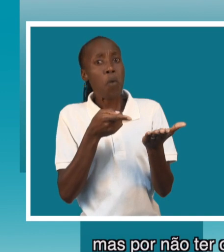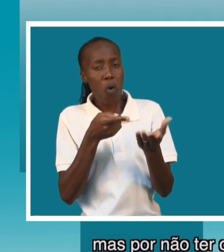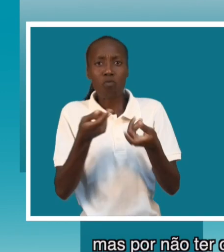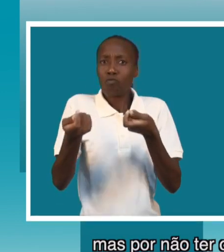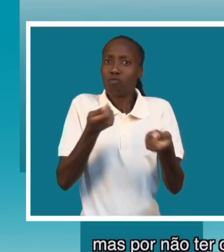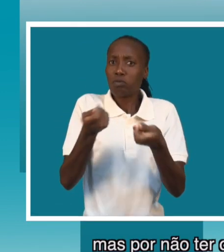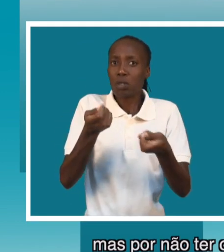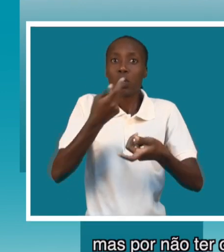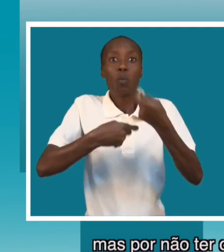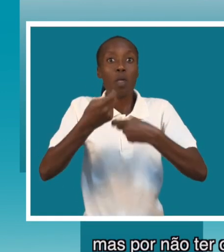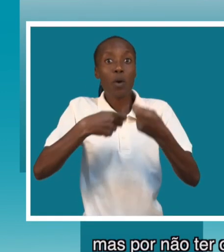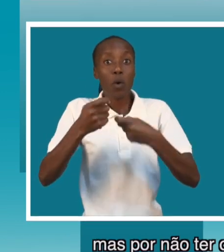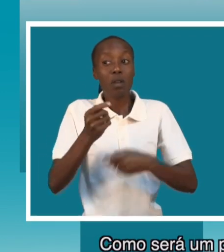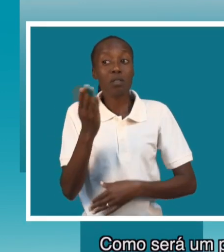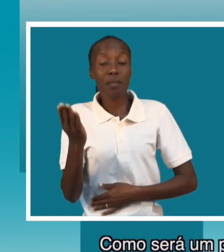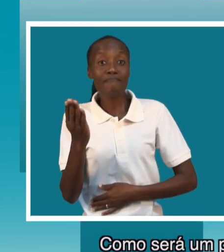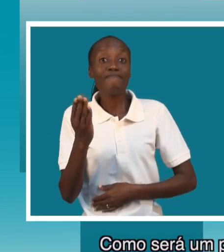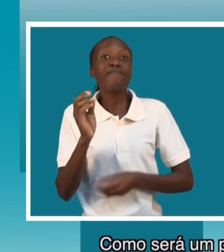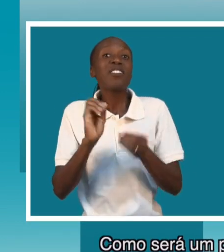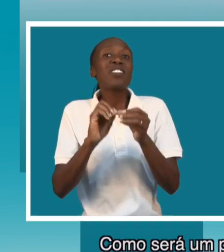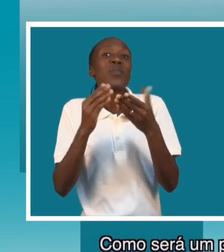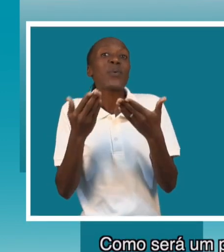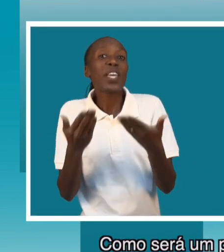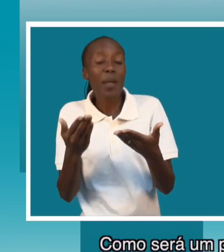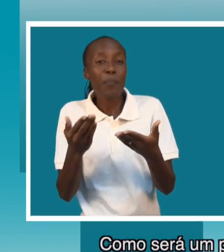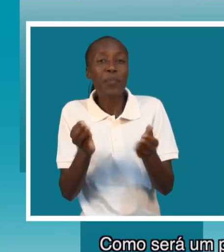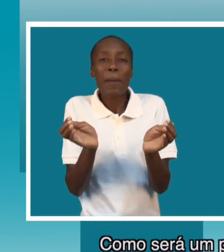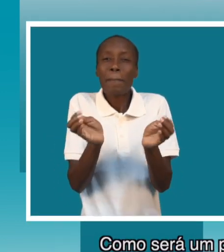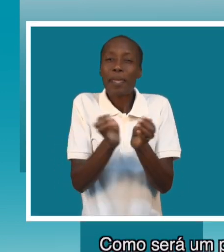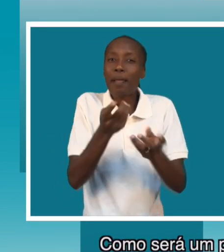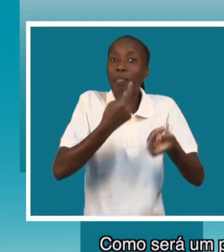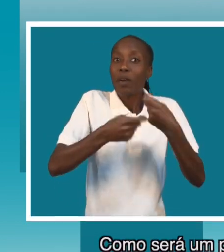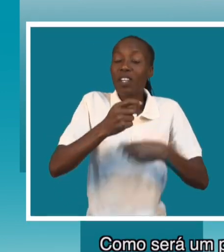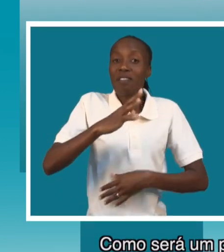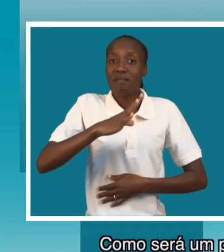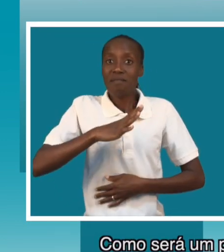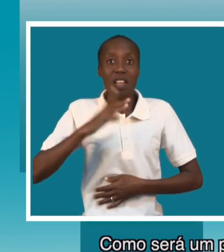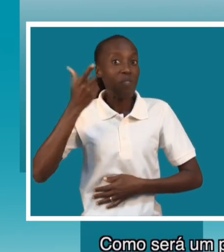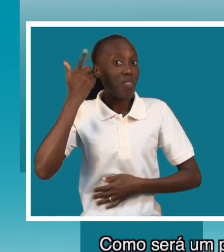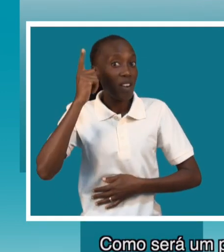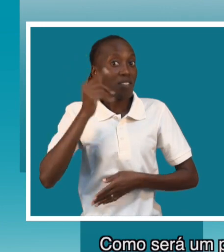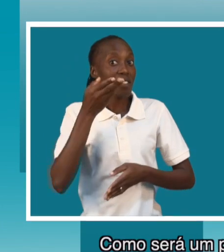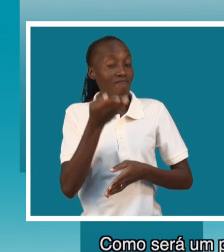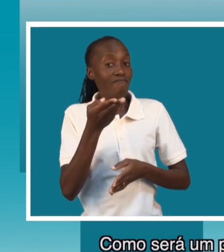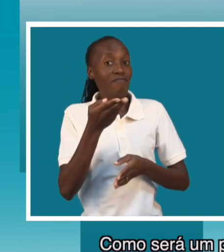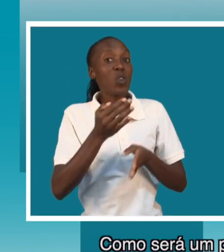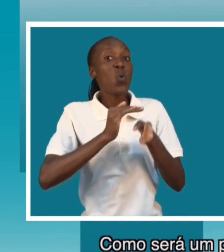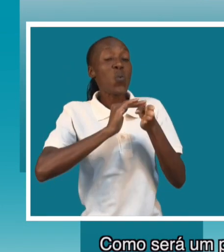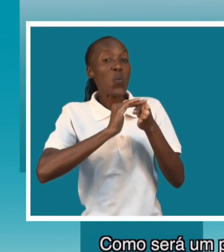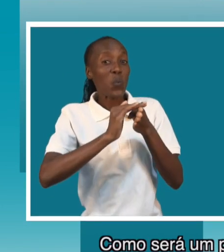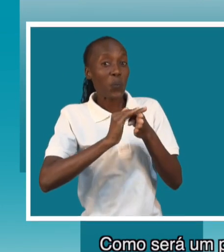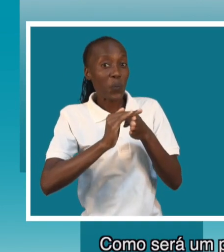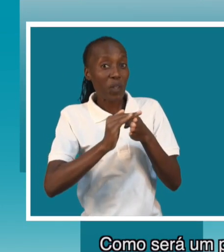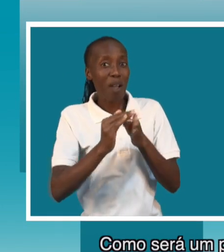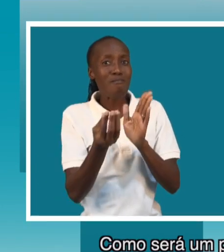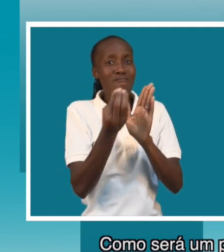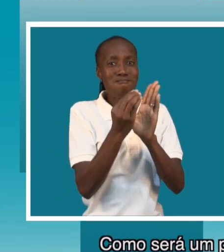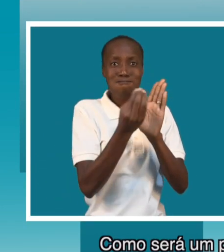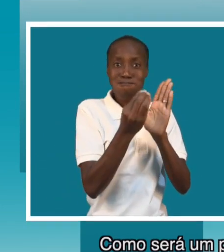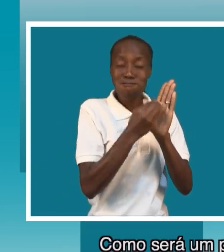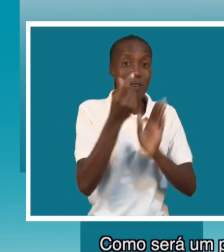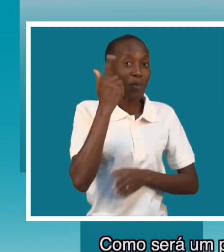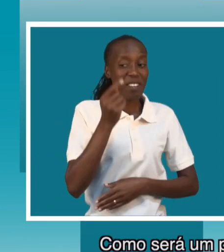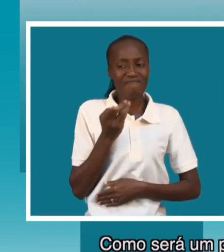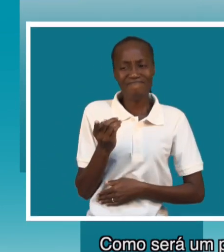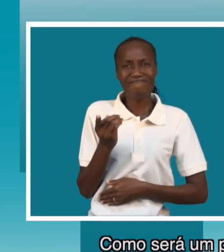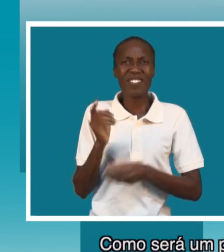forma de ajudá-la a gerir o seu negócio. Como será um pequeno negócio e tem um aplicativo que posso ter no telefone e não